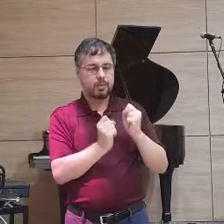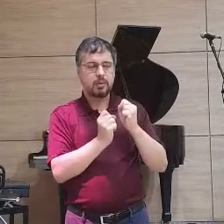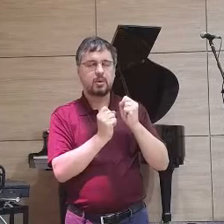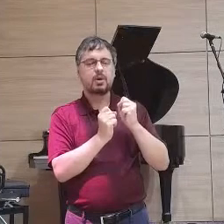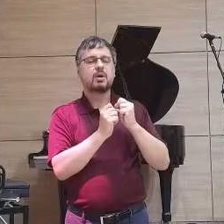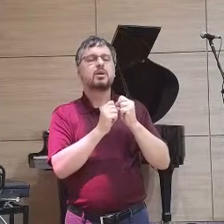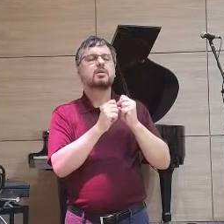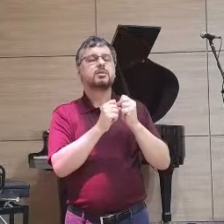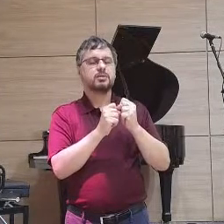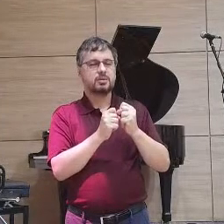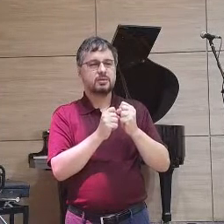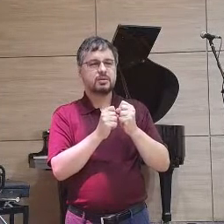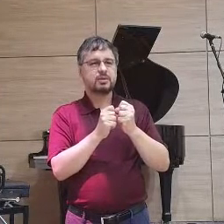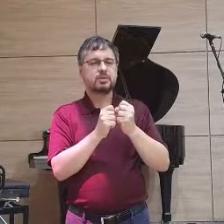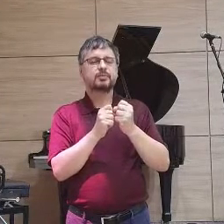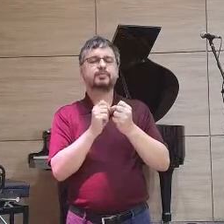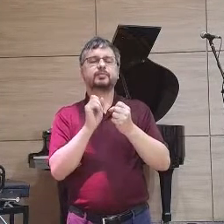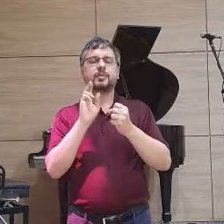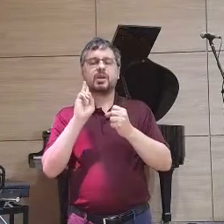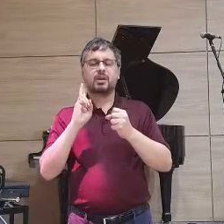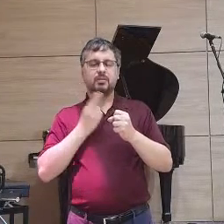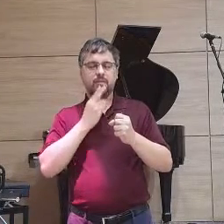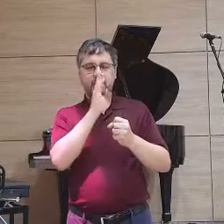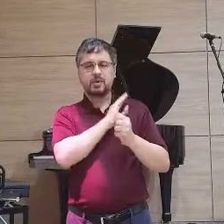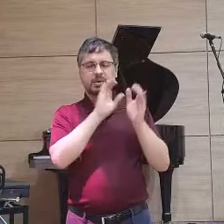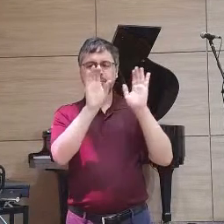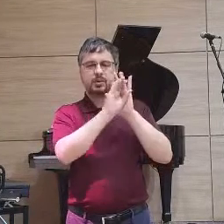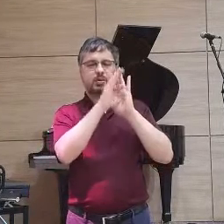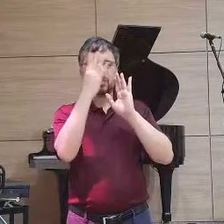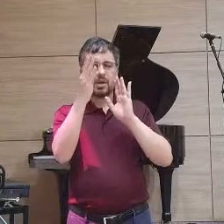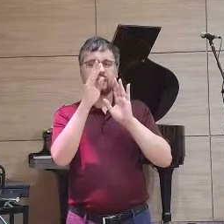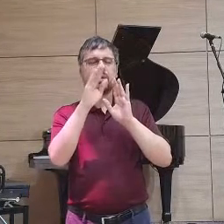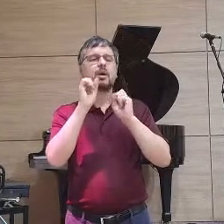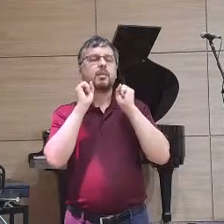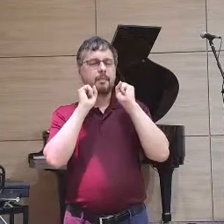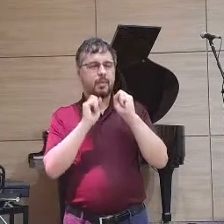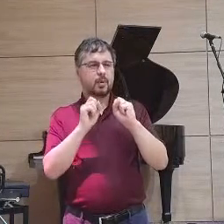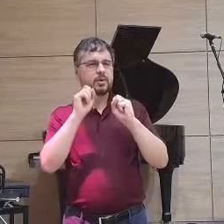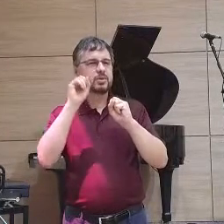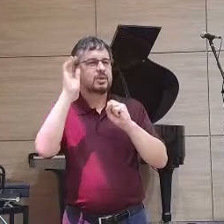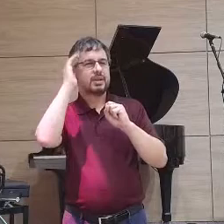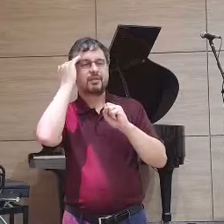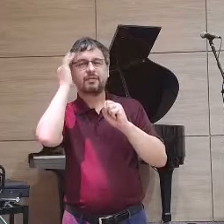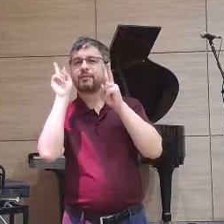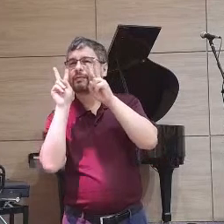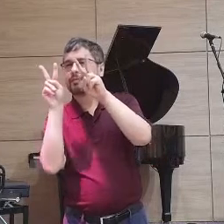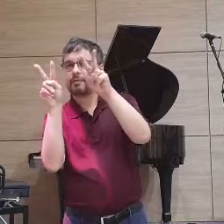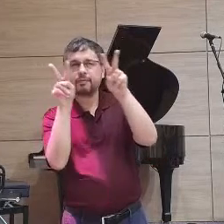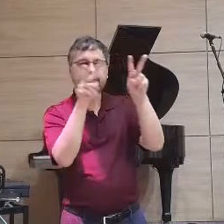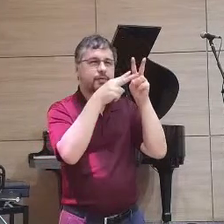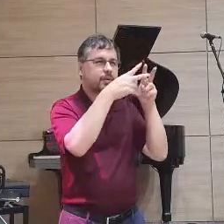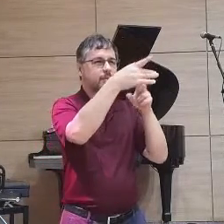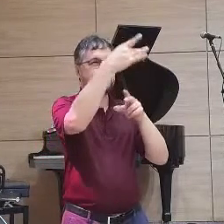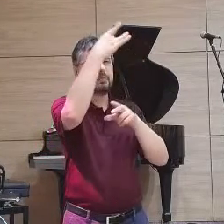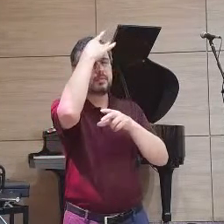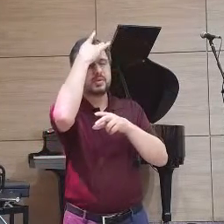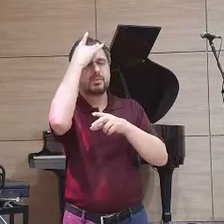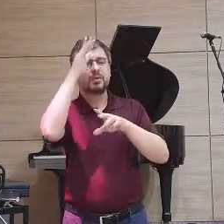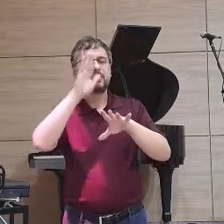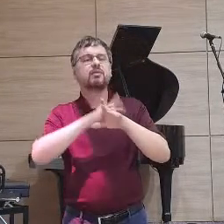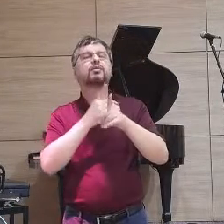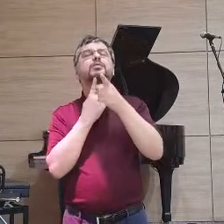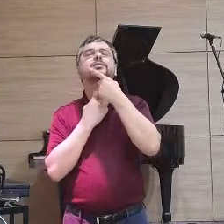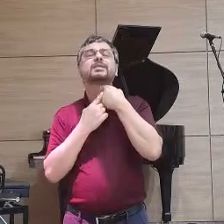discernir Hebreus Capítulo 4 Versículo 12 os pensamentos as motivações mas